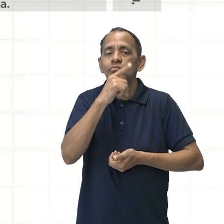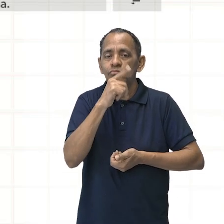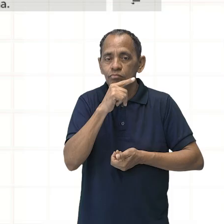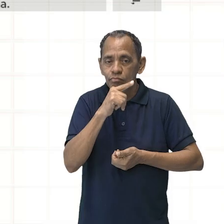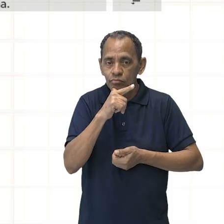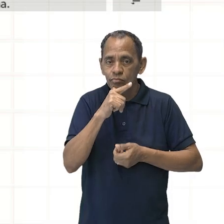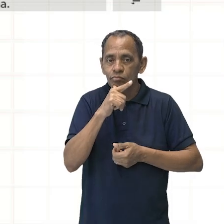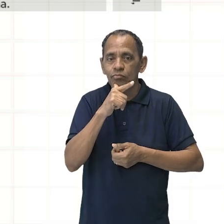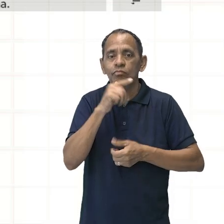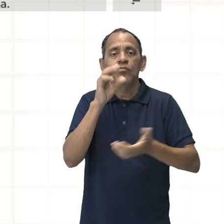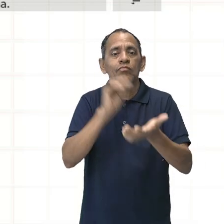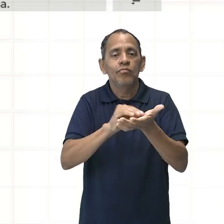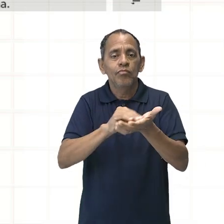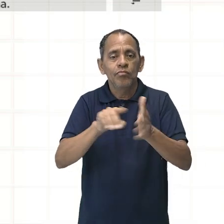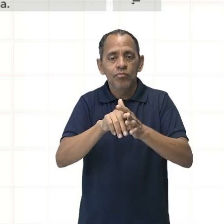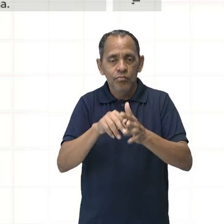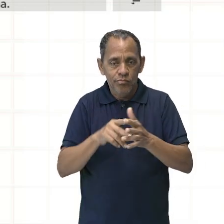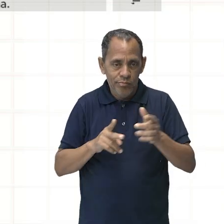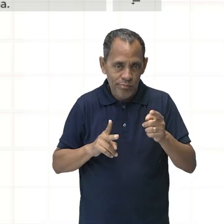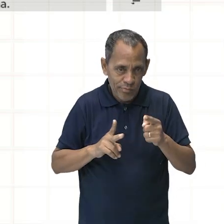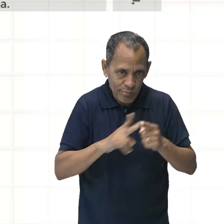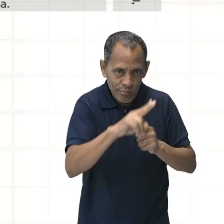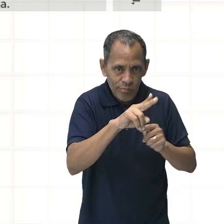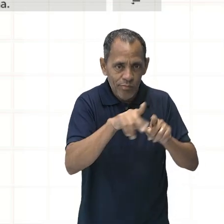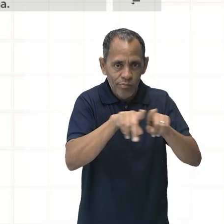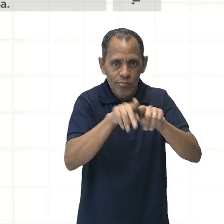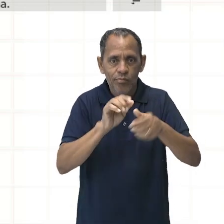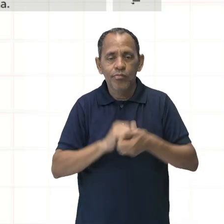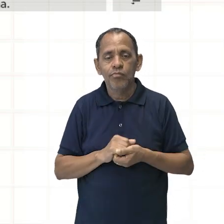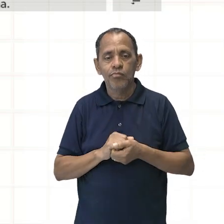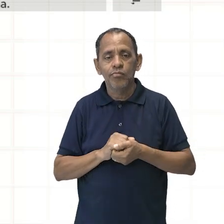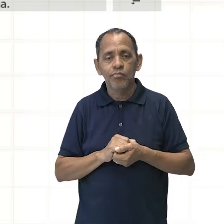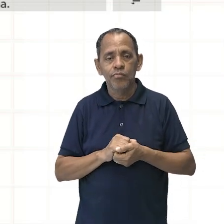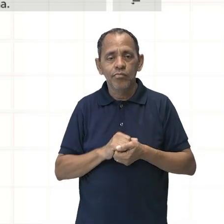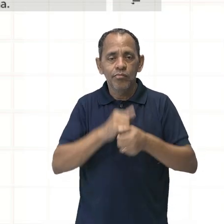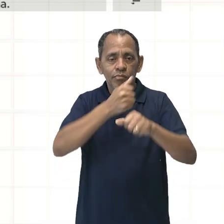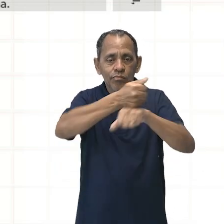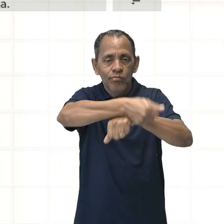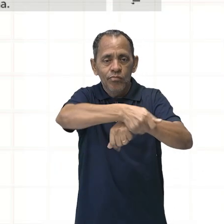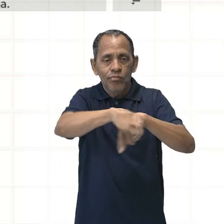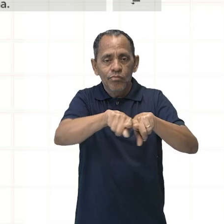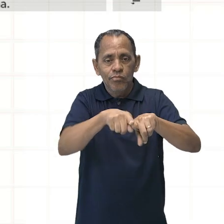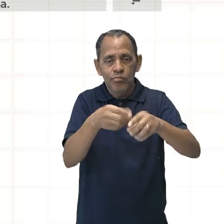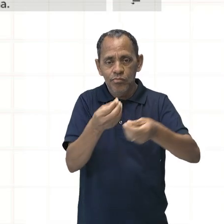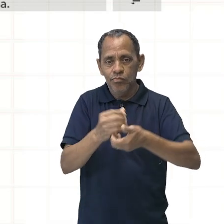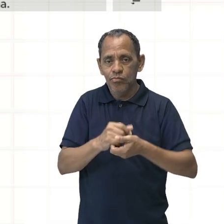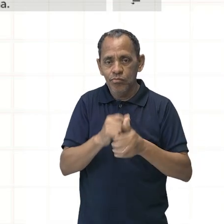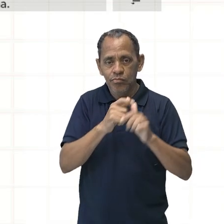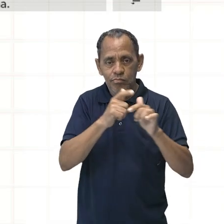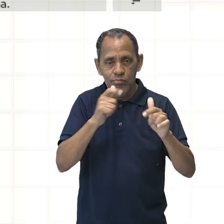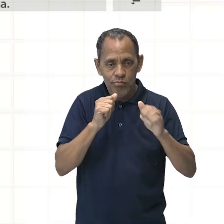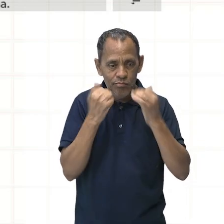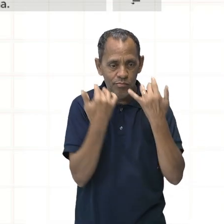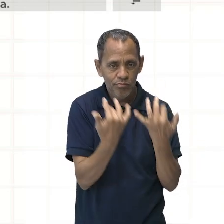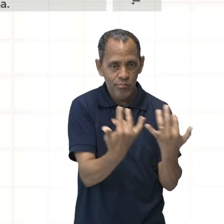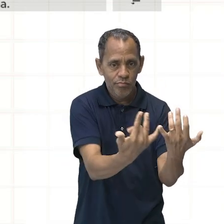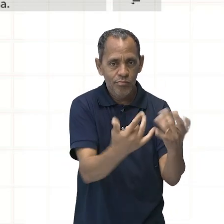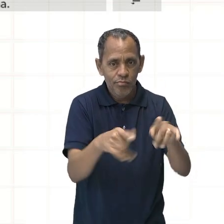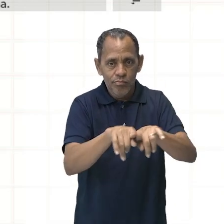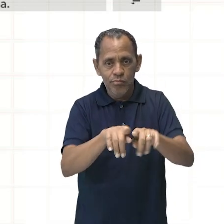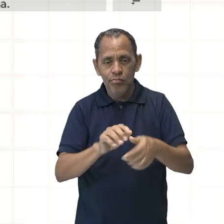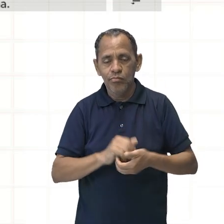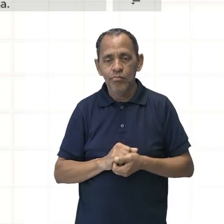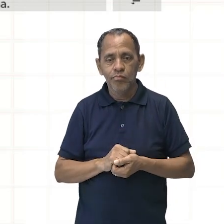e forçando rendições em grande escala. Quais seriam justamente essa questão